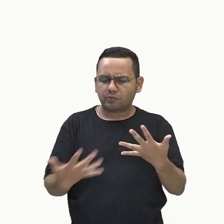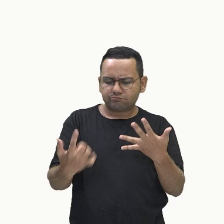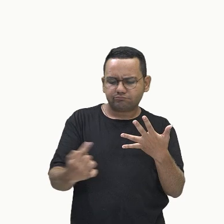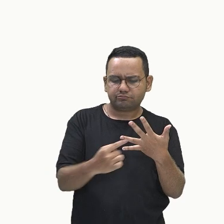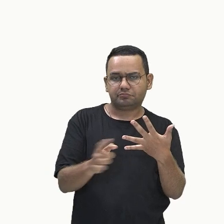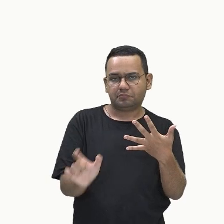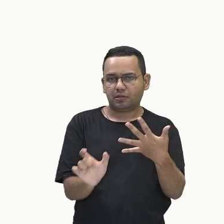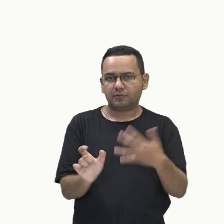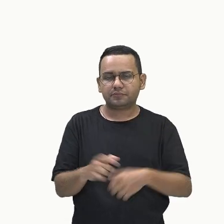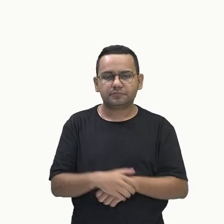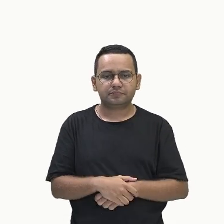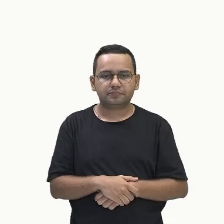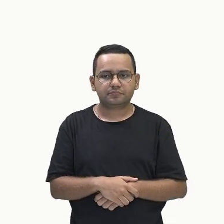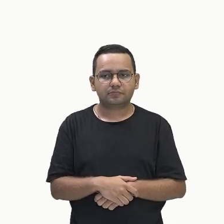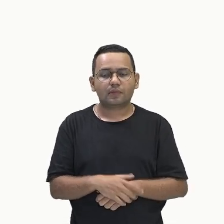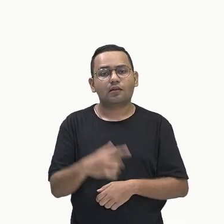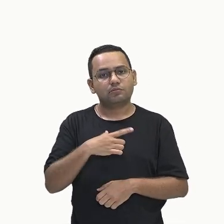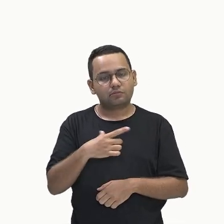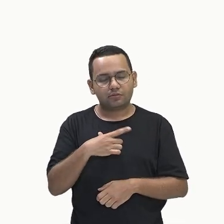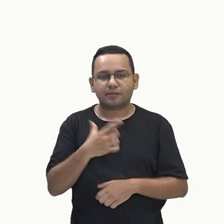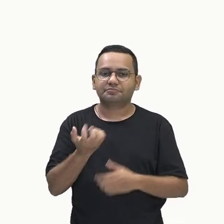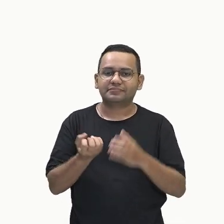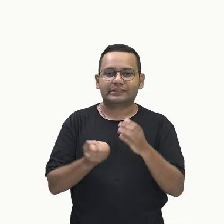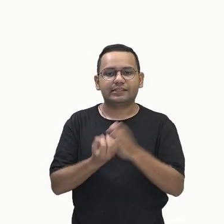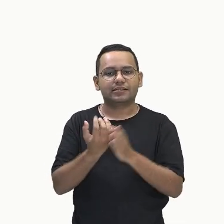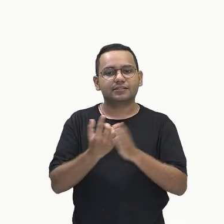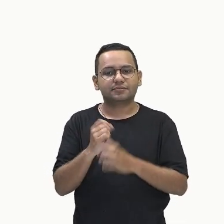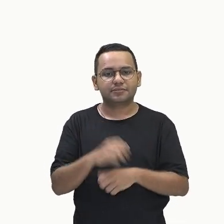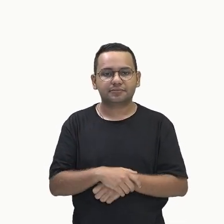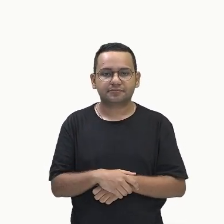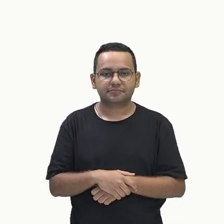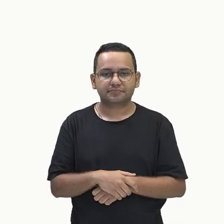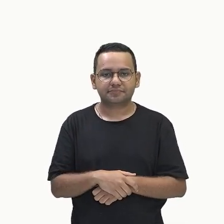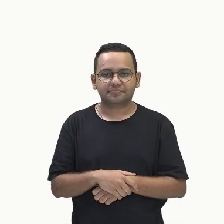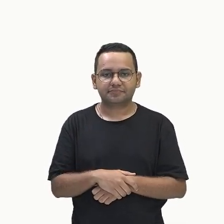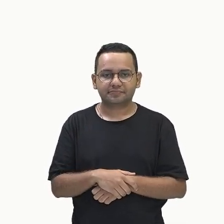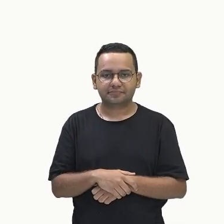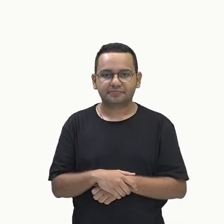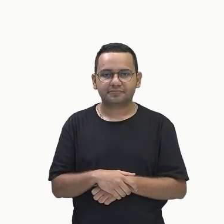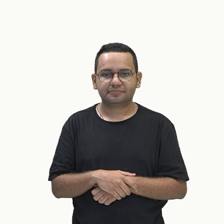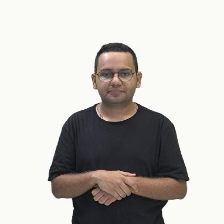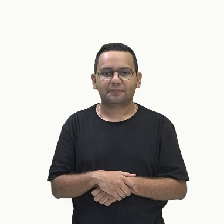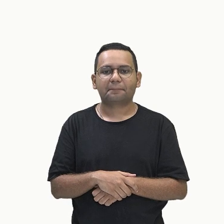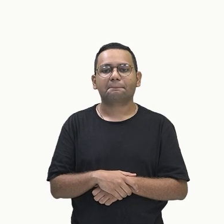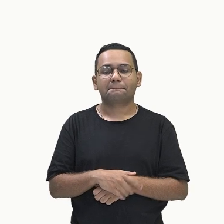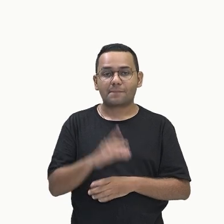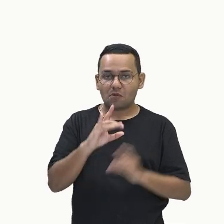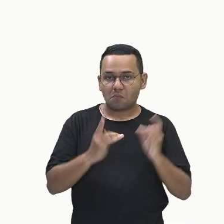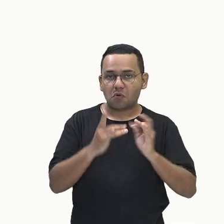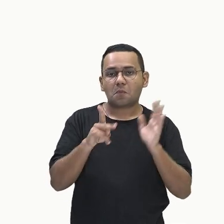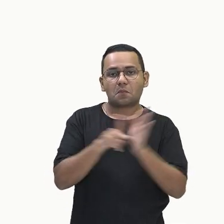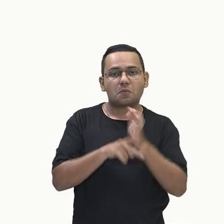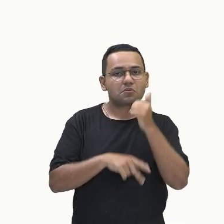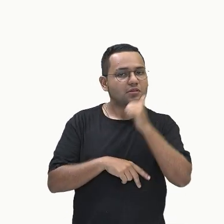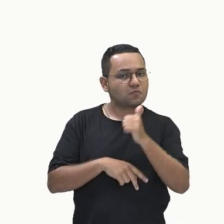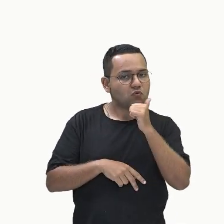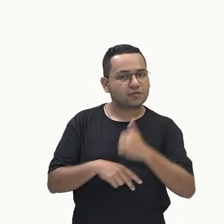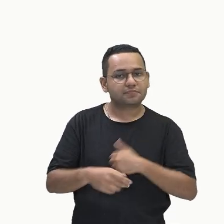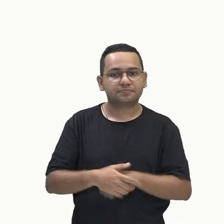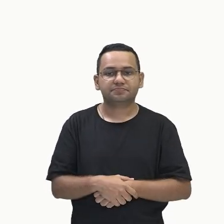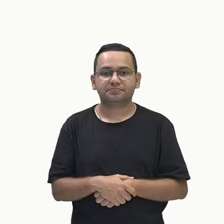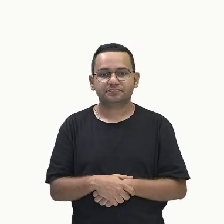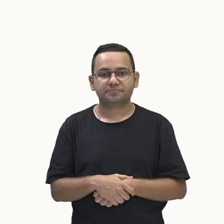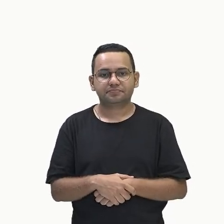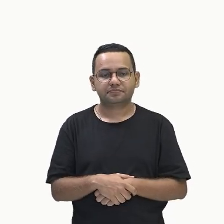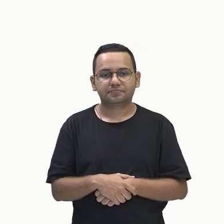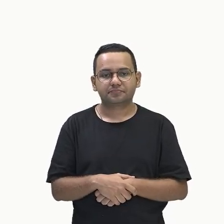Elas produzem hormônios sexuais como estrogênio, progesterona, tá bom? Isso nas mulheres. Para o